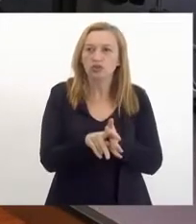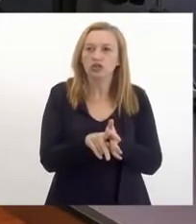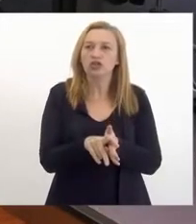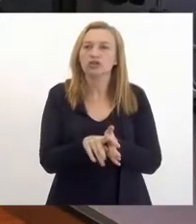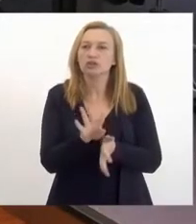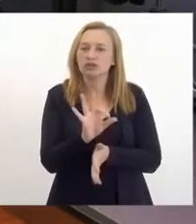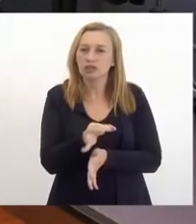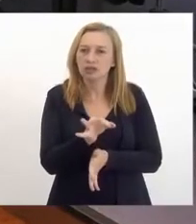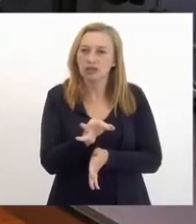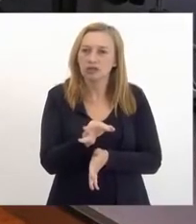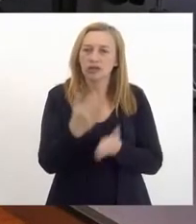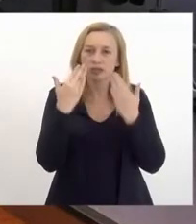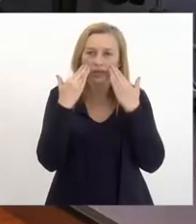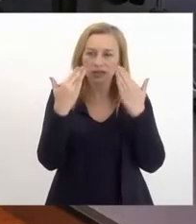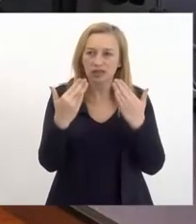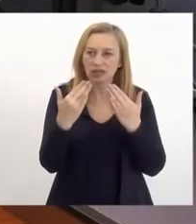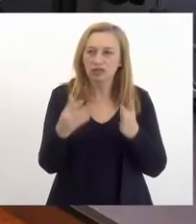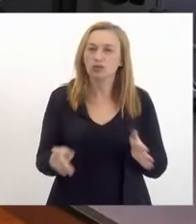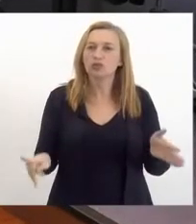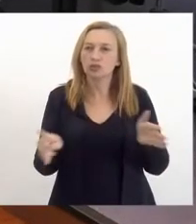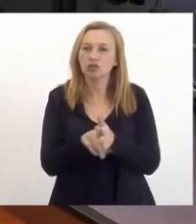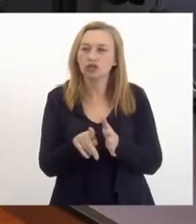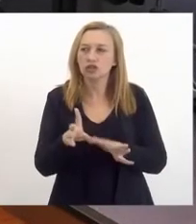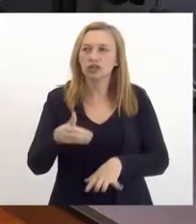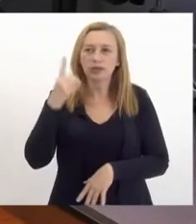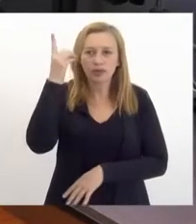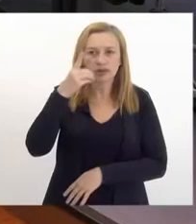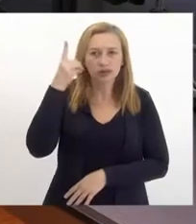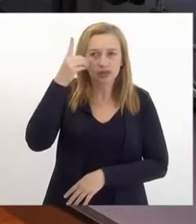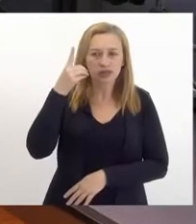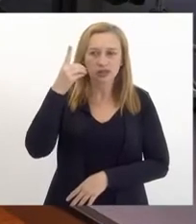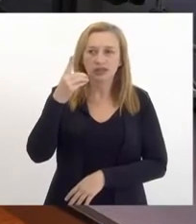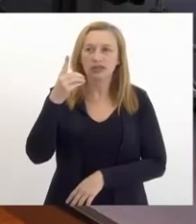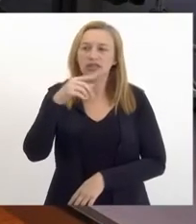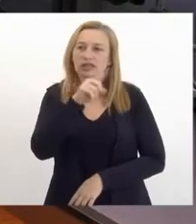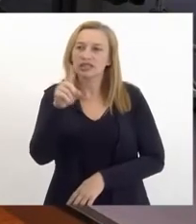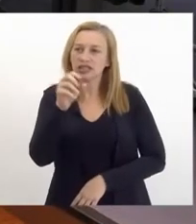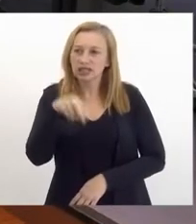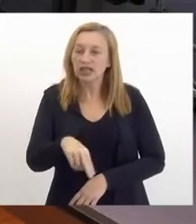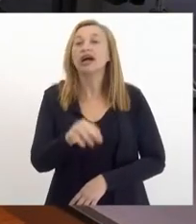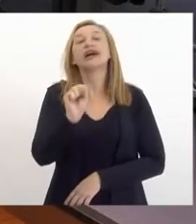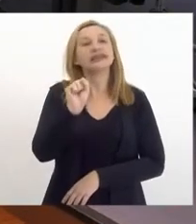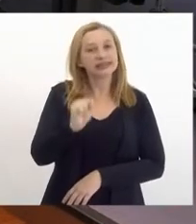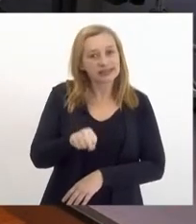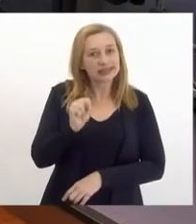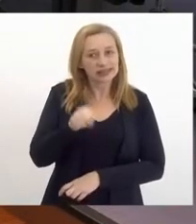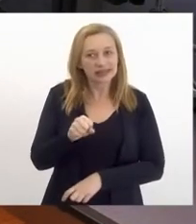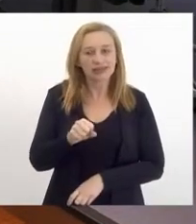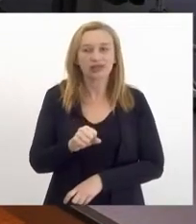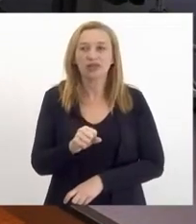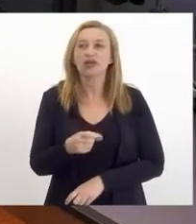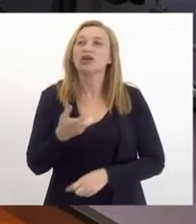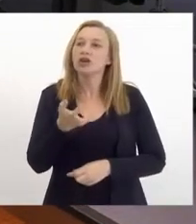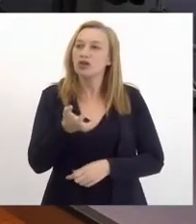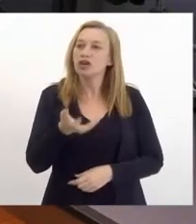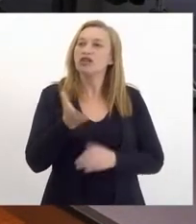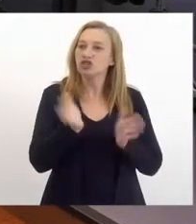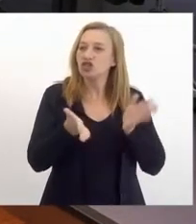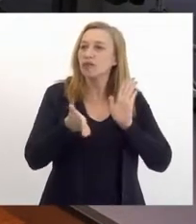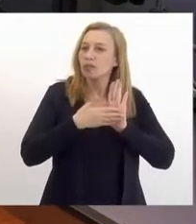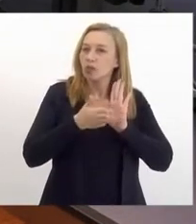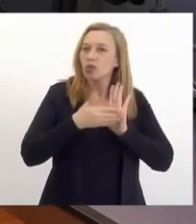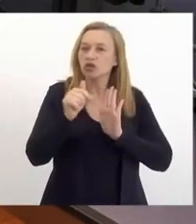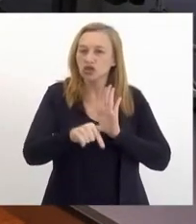então, apresentadas no projeto da deputada Zeidan. E aí sim, eu quero já propor